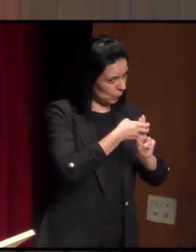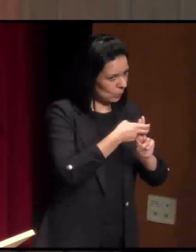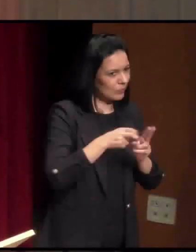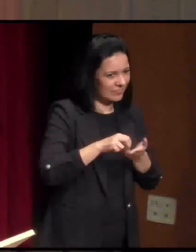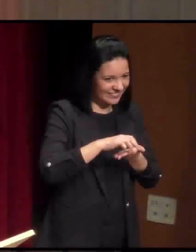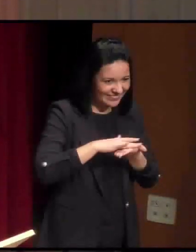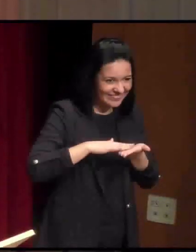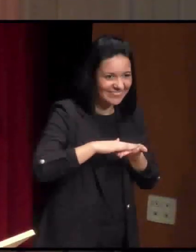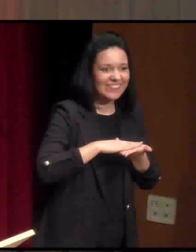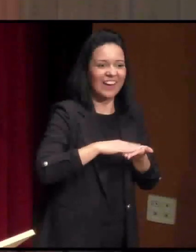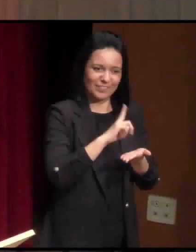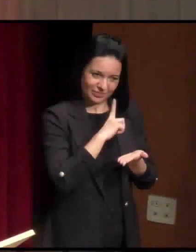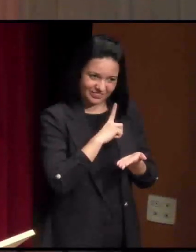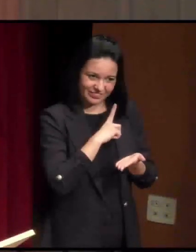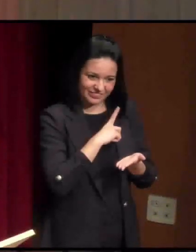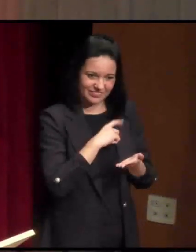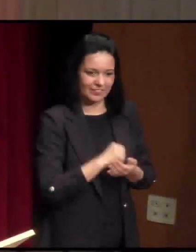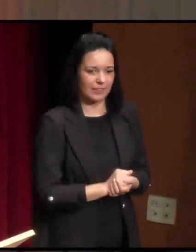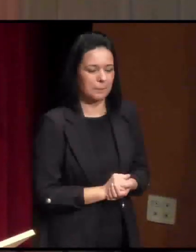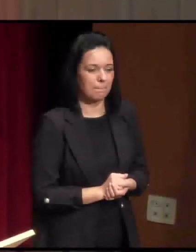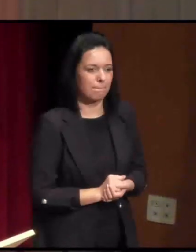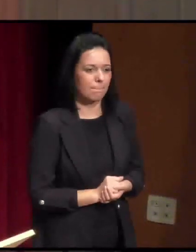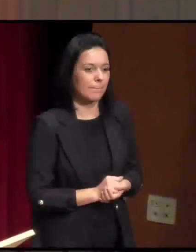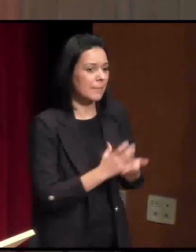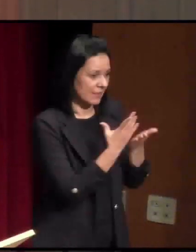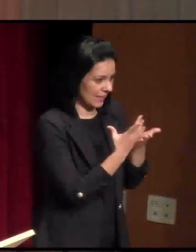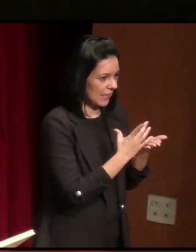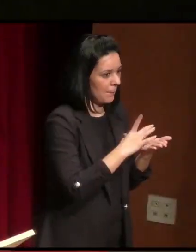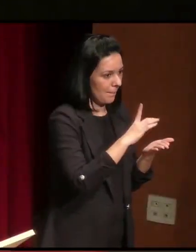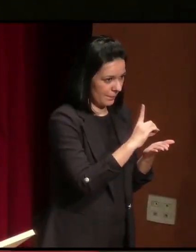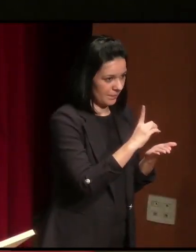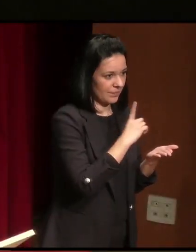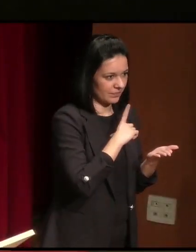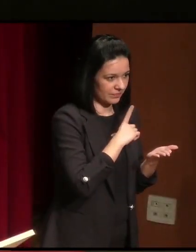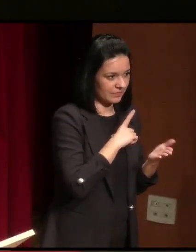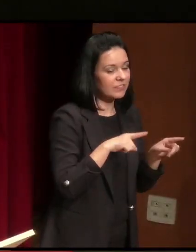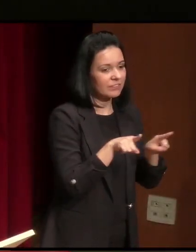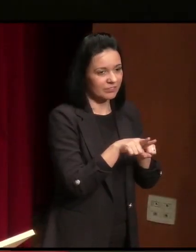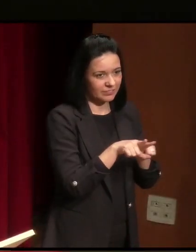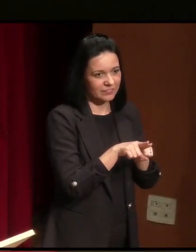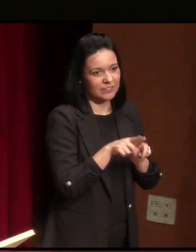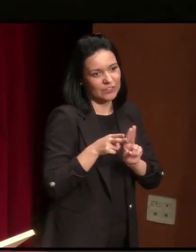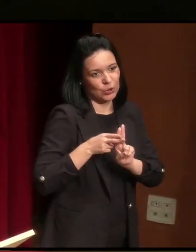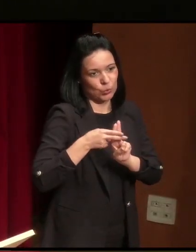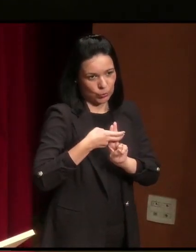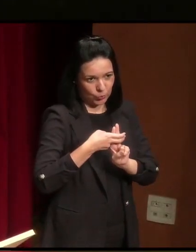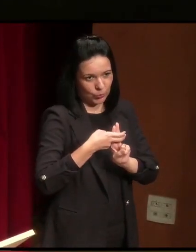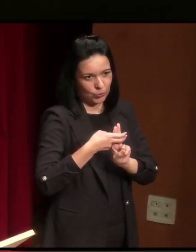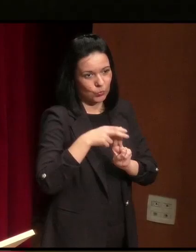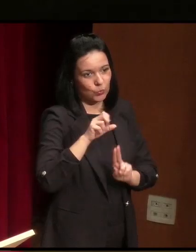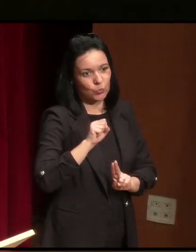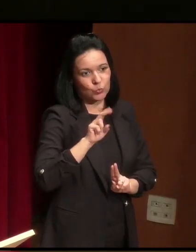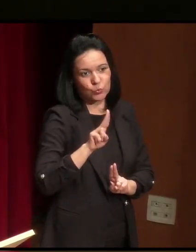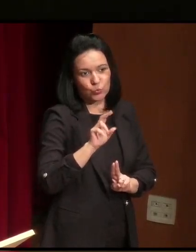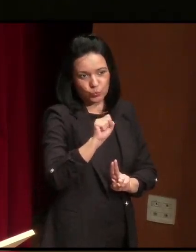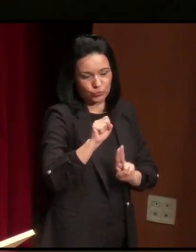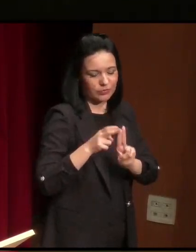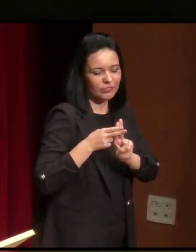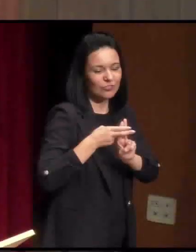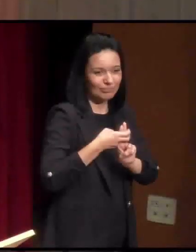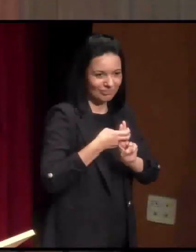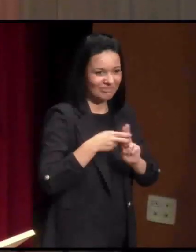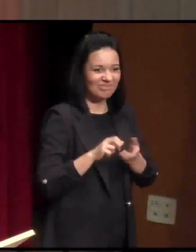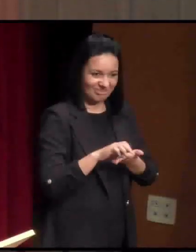a edição em Braille. Exatamente. Além da Bíblia em Braille, a gente produz esse material também lá na gráfica da Bíblia em Barueri, é isso? Sim, e nós